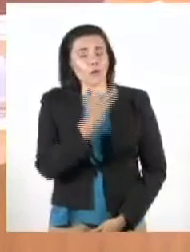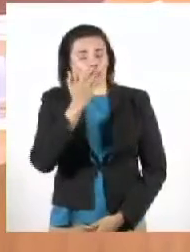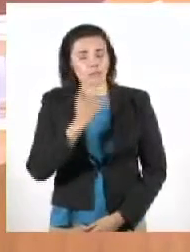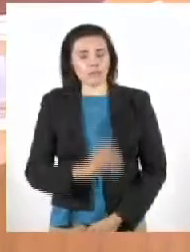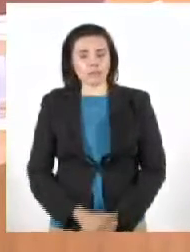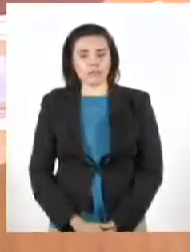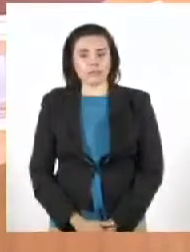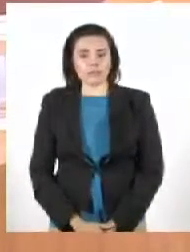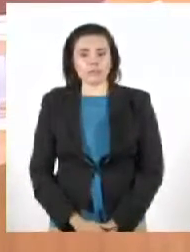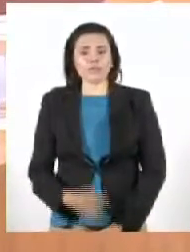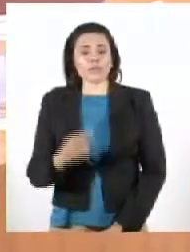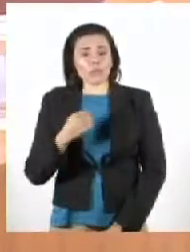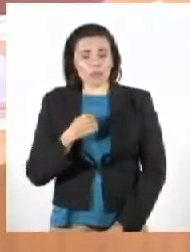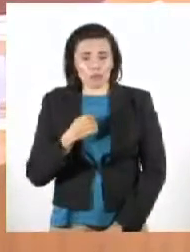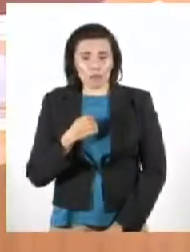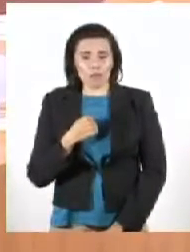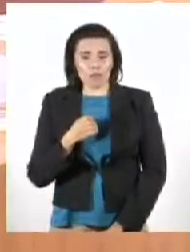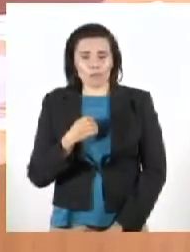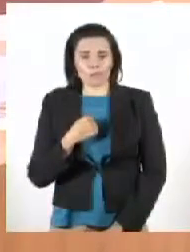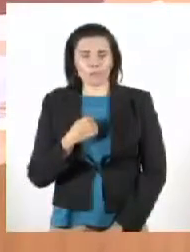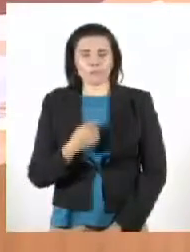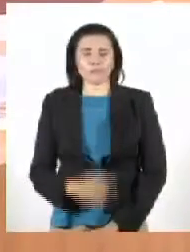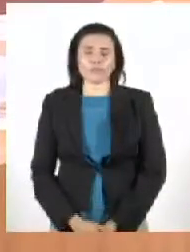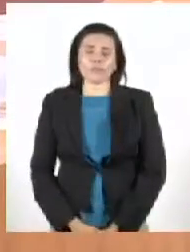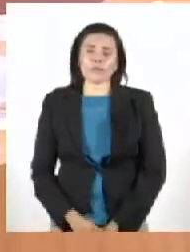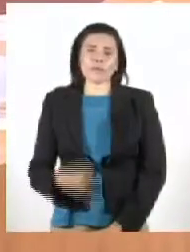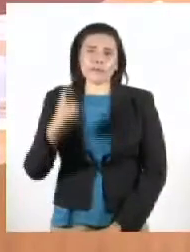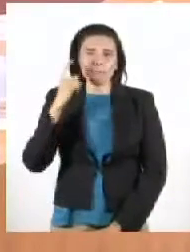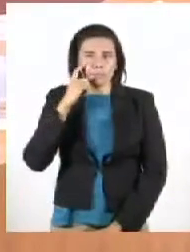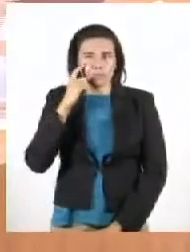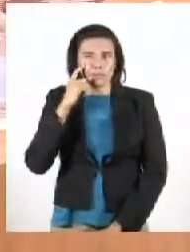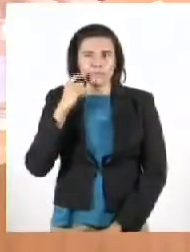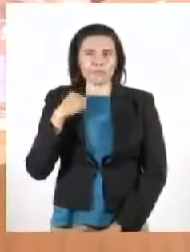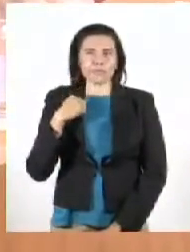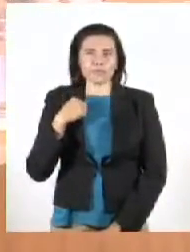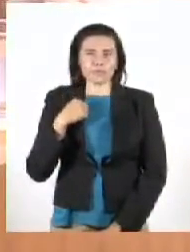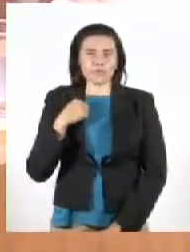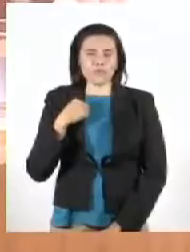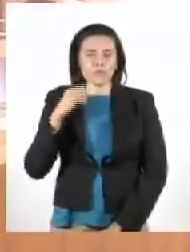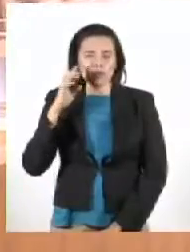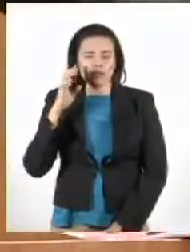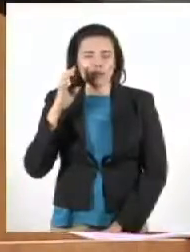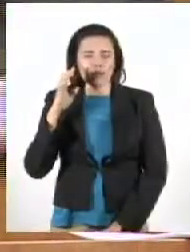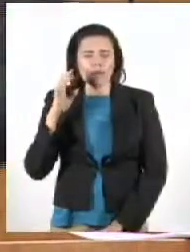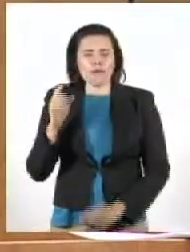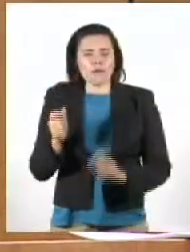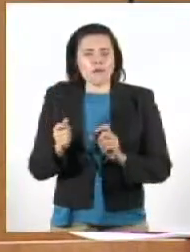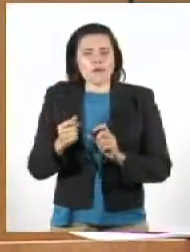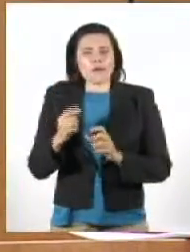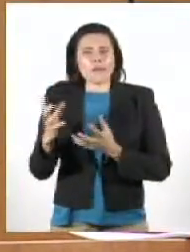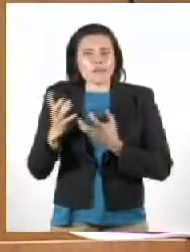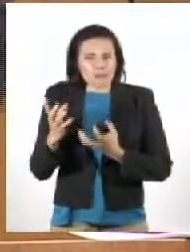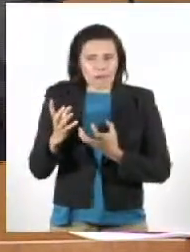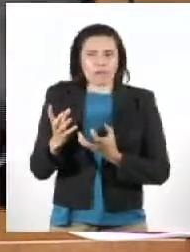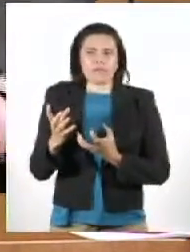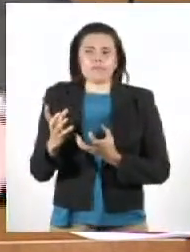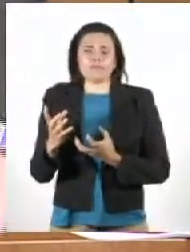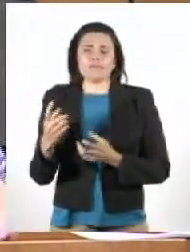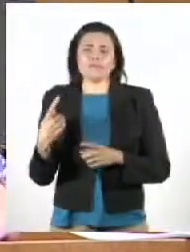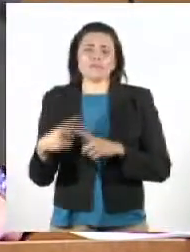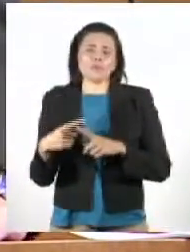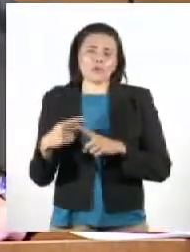por também sentir e por também ter o mesmo sentimento